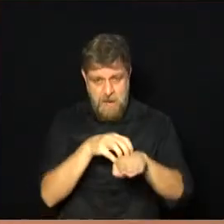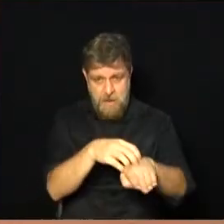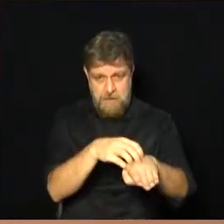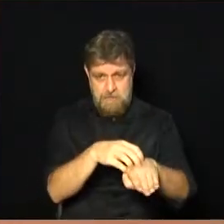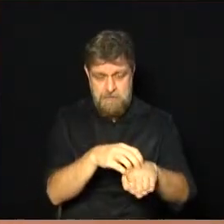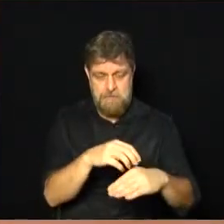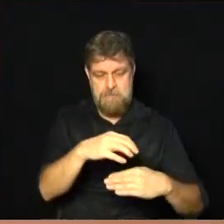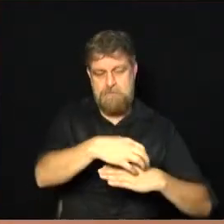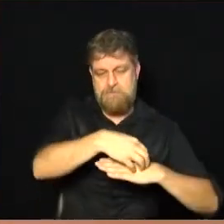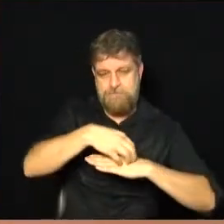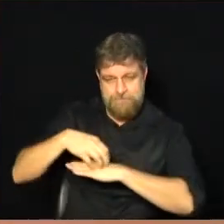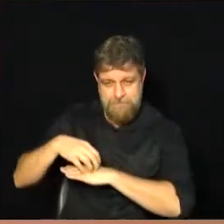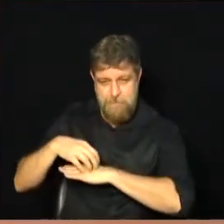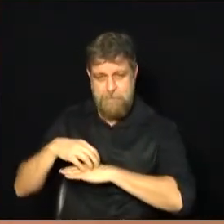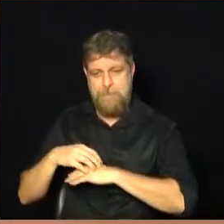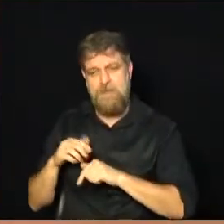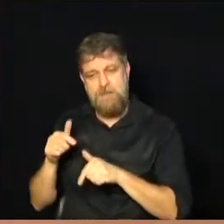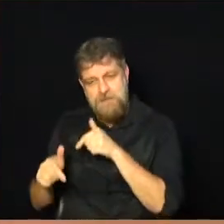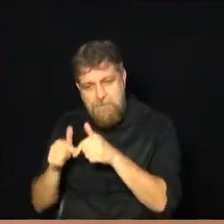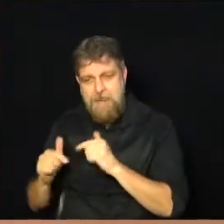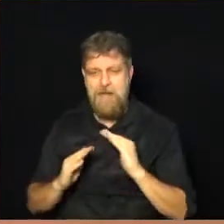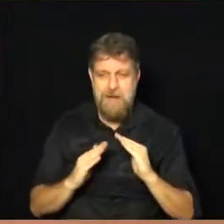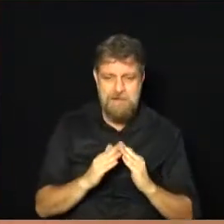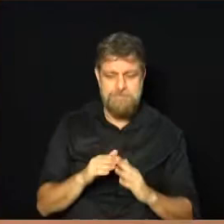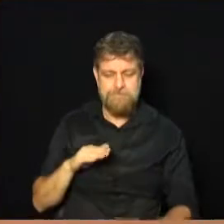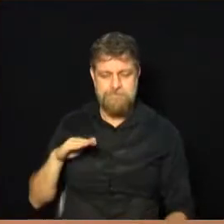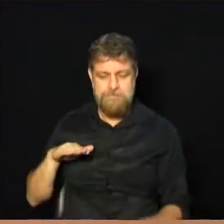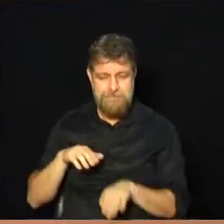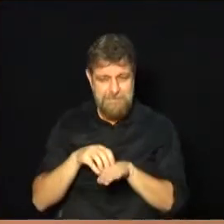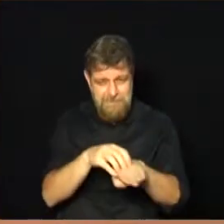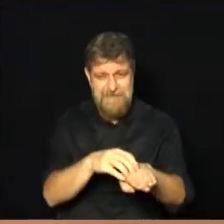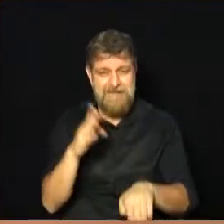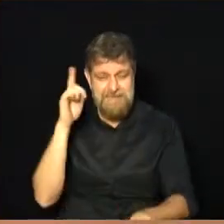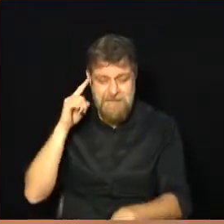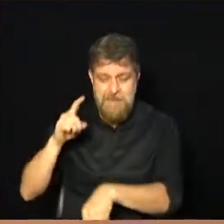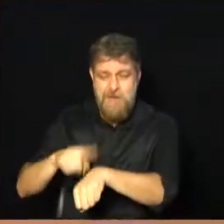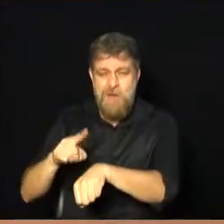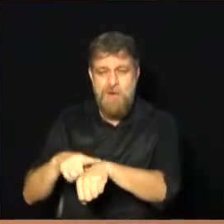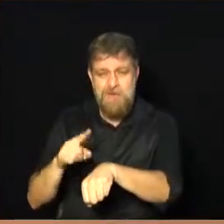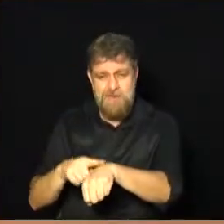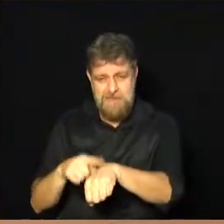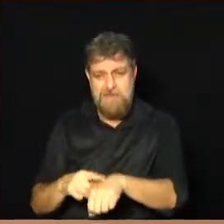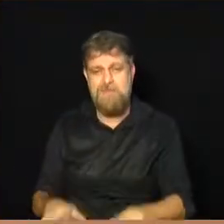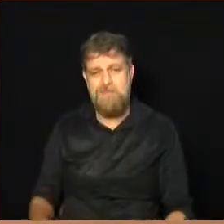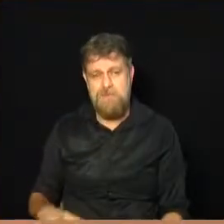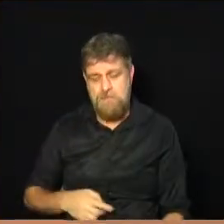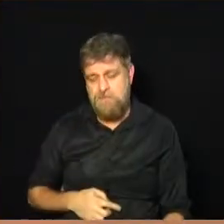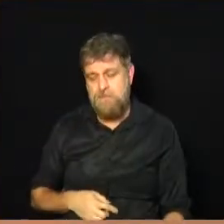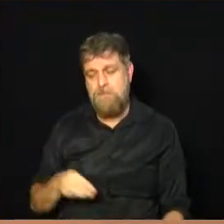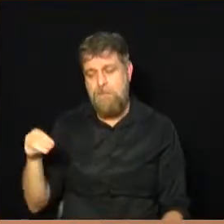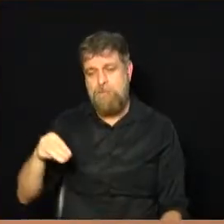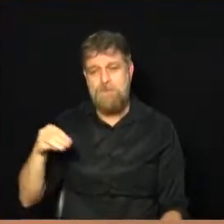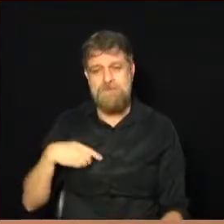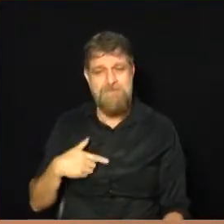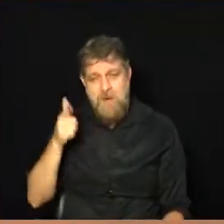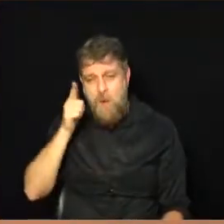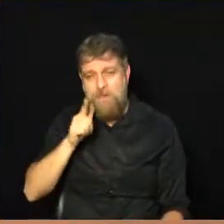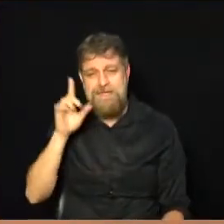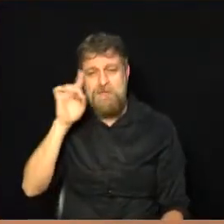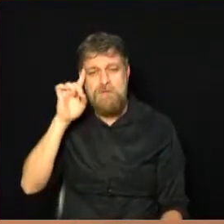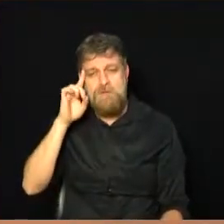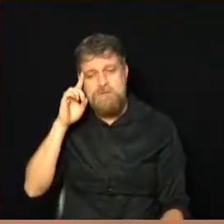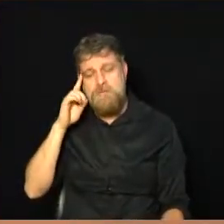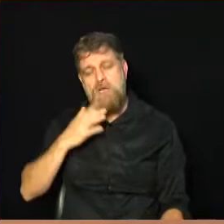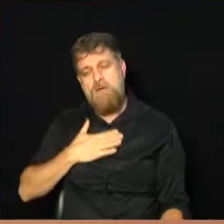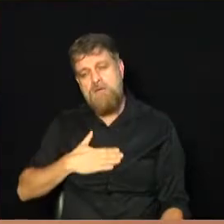volta de casa para o trabalho, trabalho para casa, etc., sabe o quanto é importante esses minutos que ela vai ganhar diariamente para ficar em